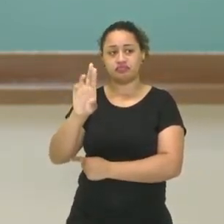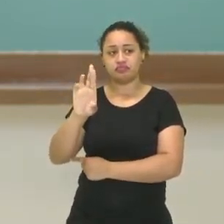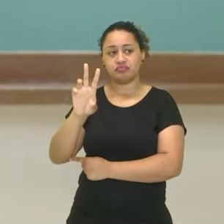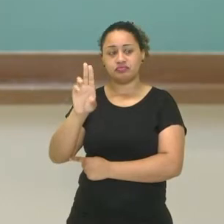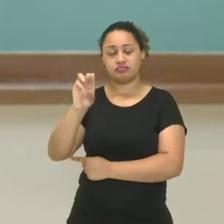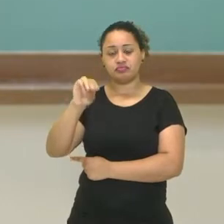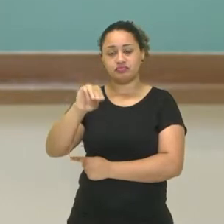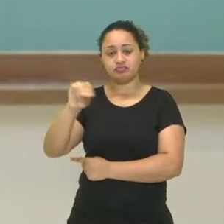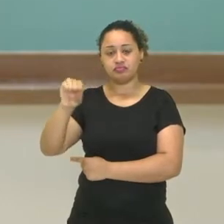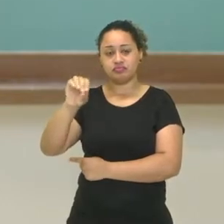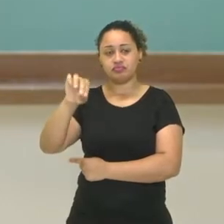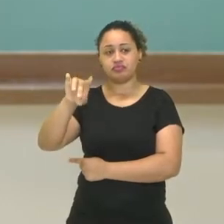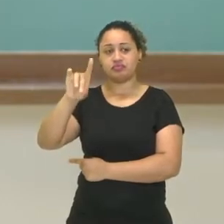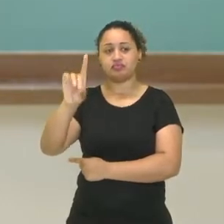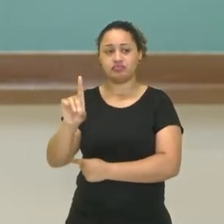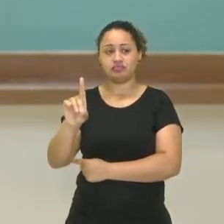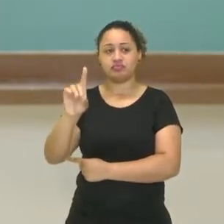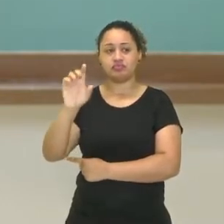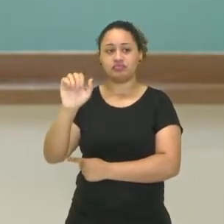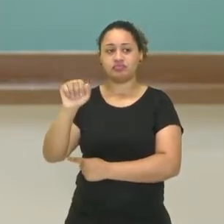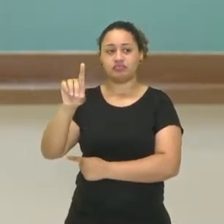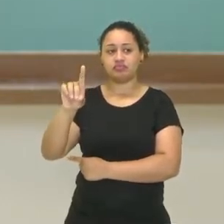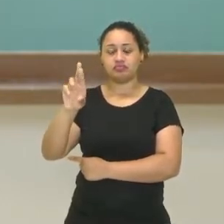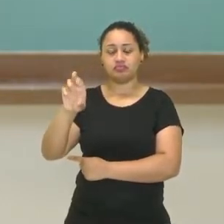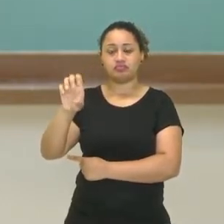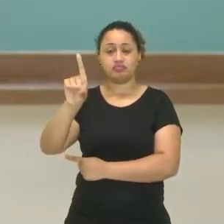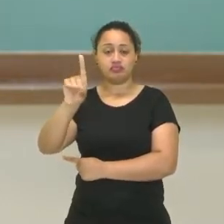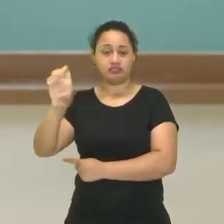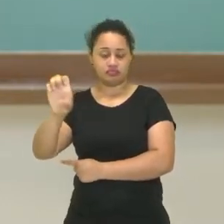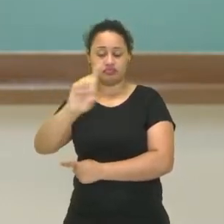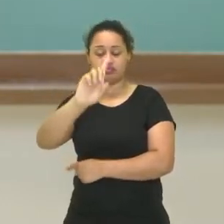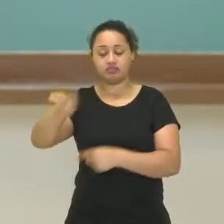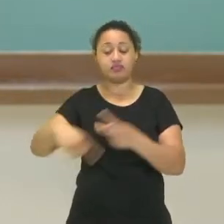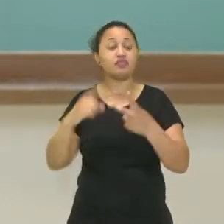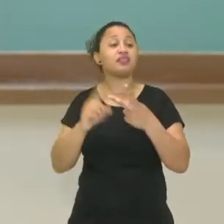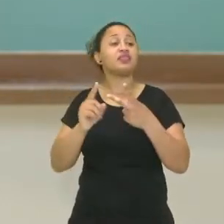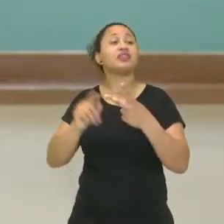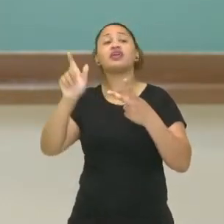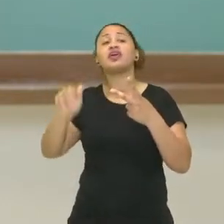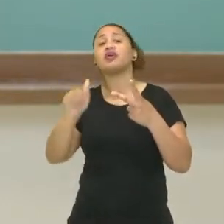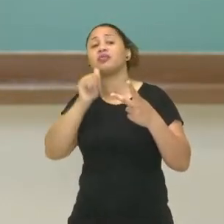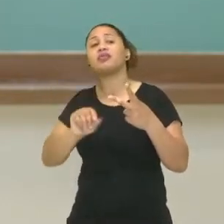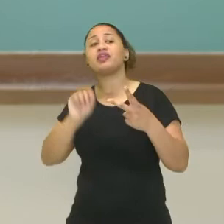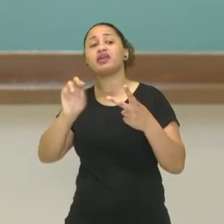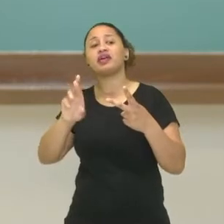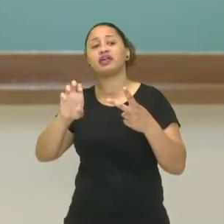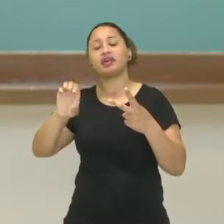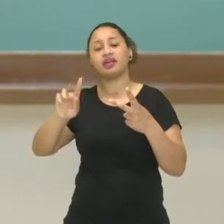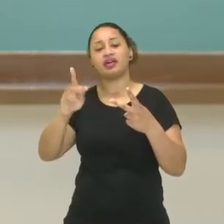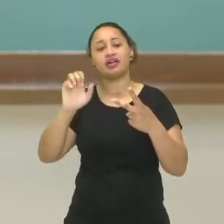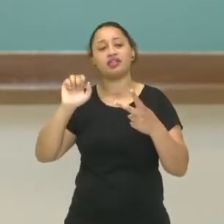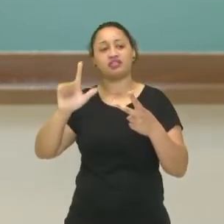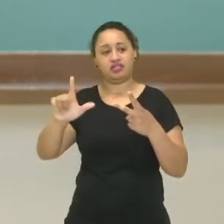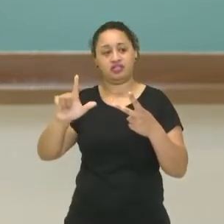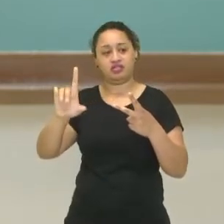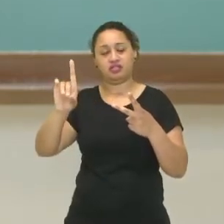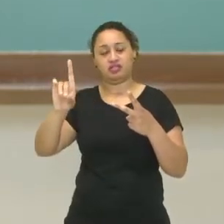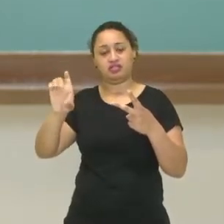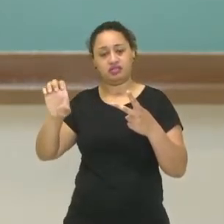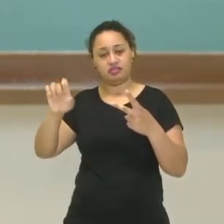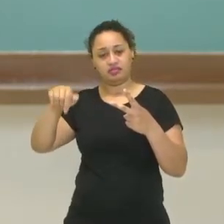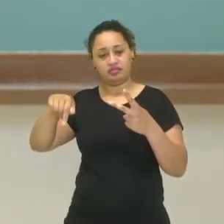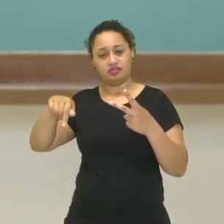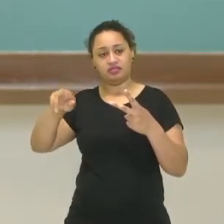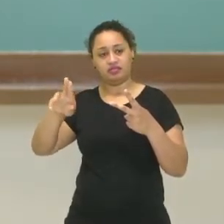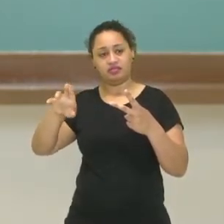ouviu falar dela? Qual será a relação com Drummond? Então, imagina o motivo de os